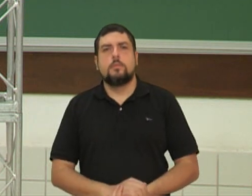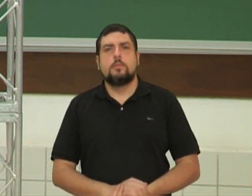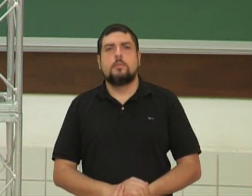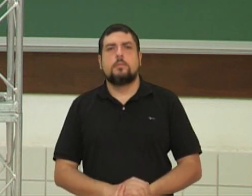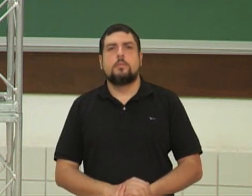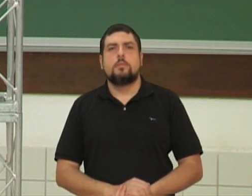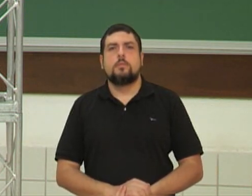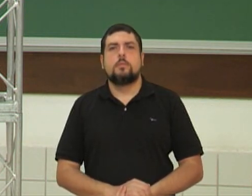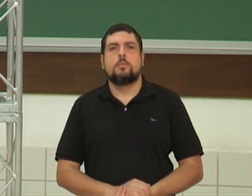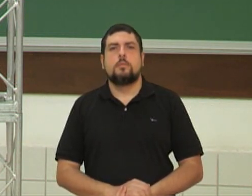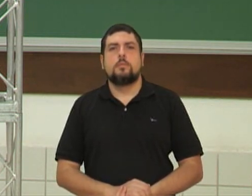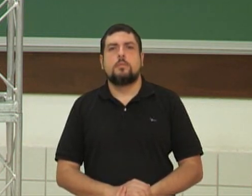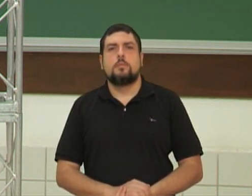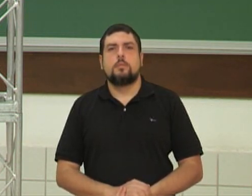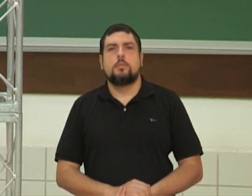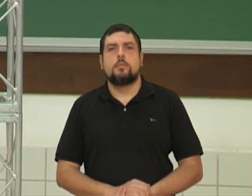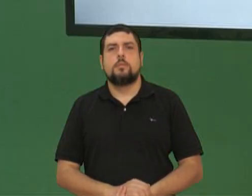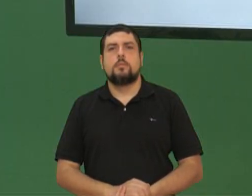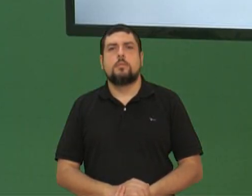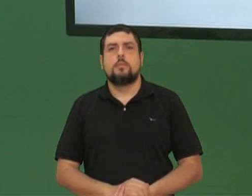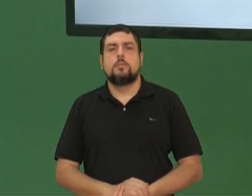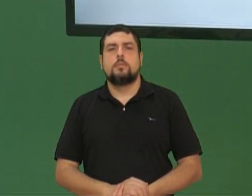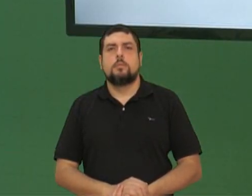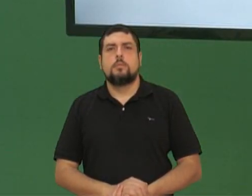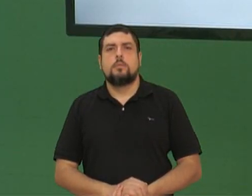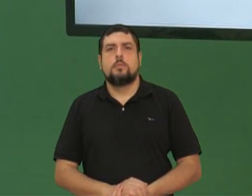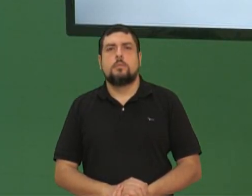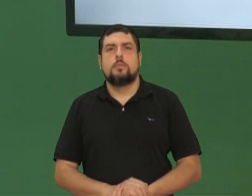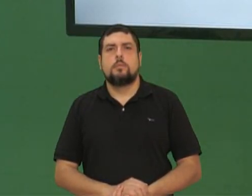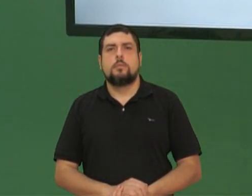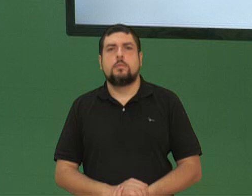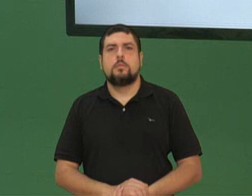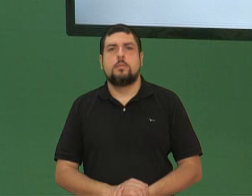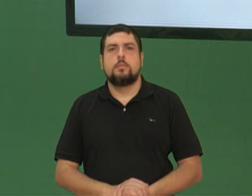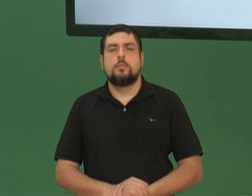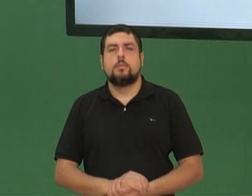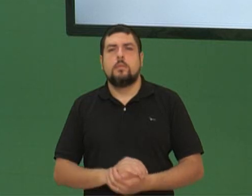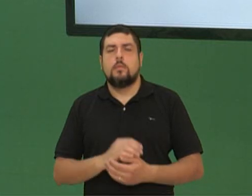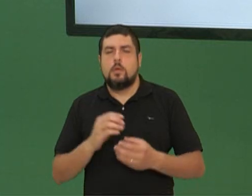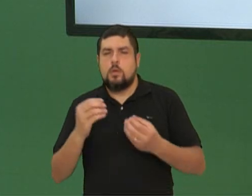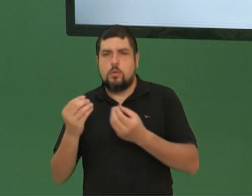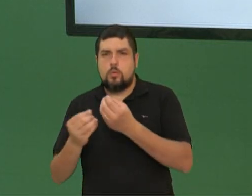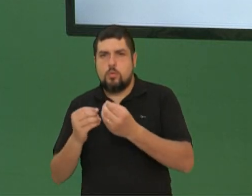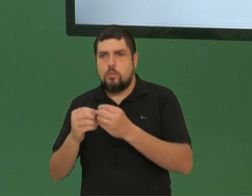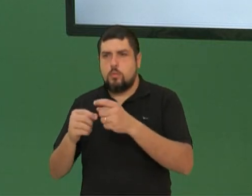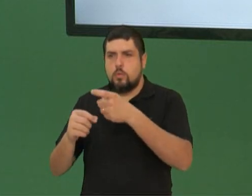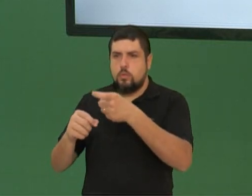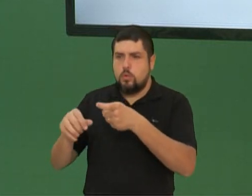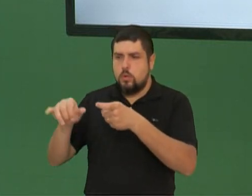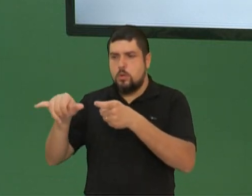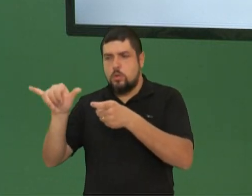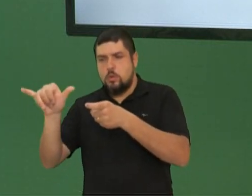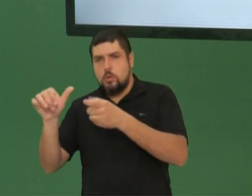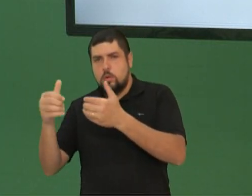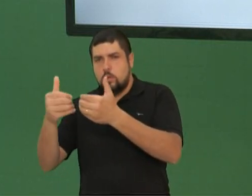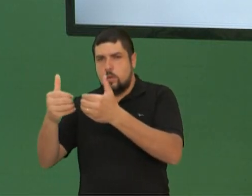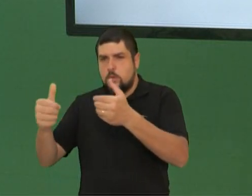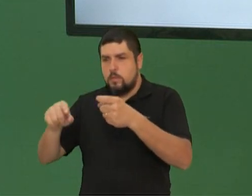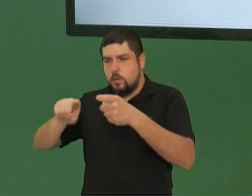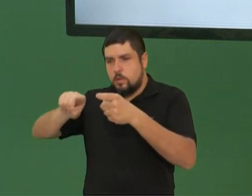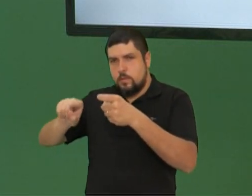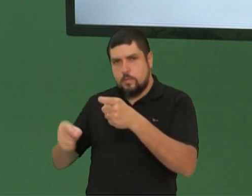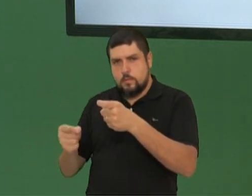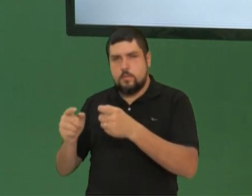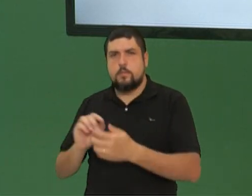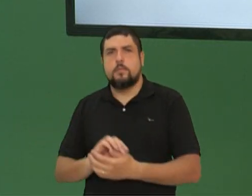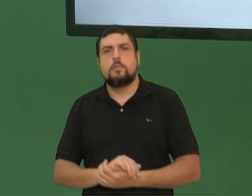0,3. Aqui você divide as duas coordenadas com ponto e vírgula. É o número decimal. Aí, quando você substitui o